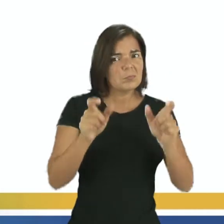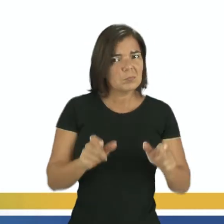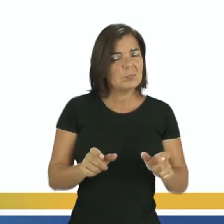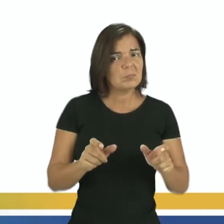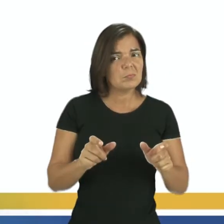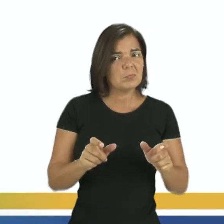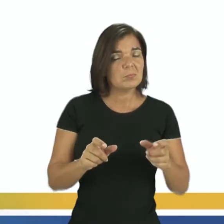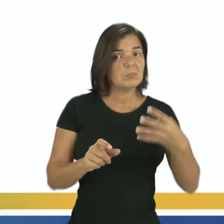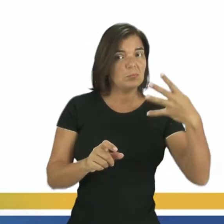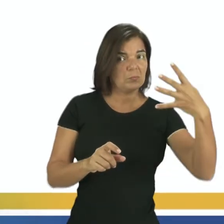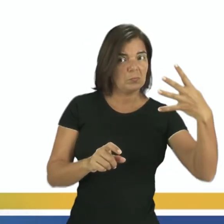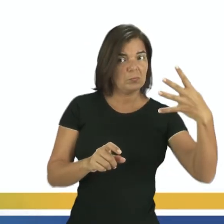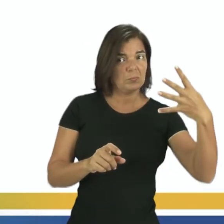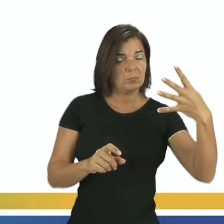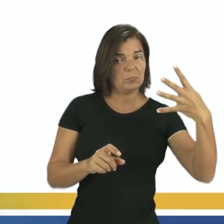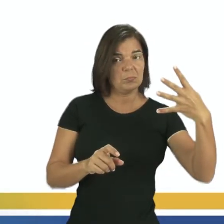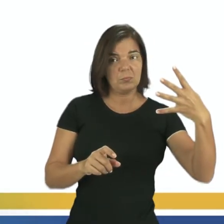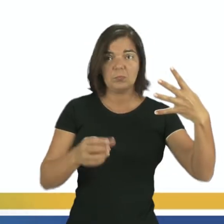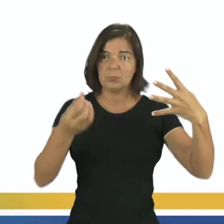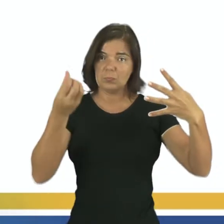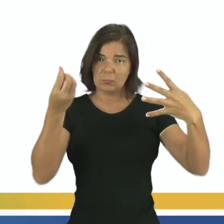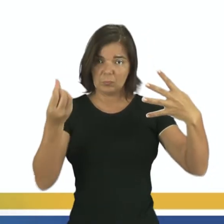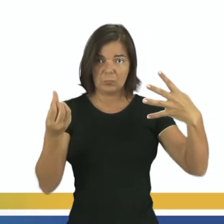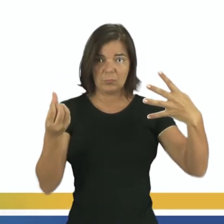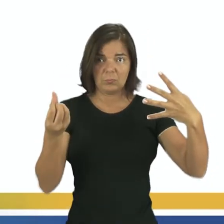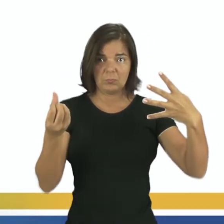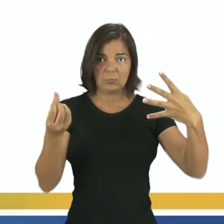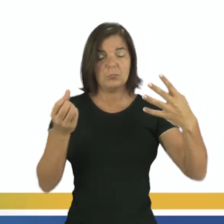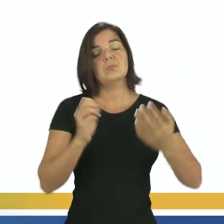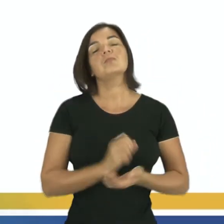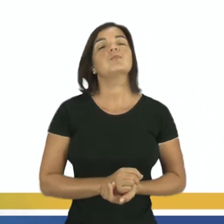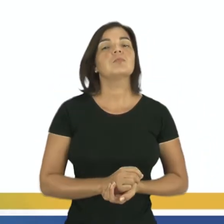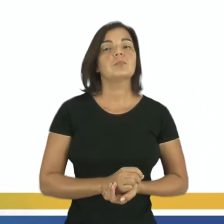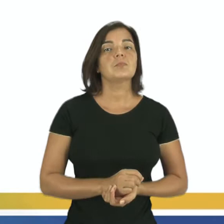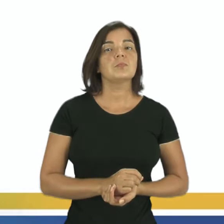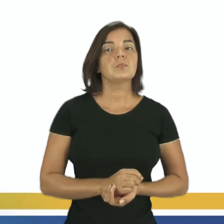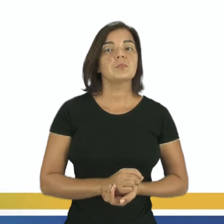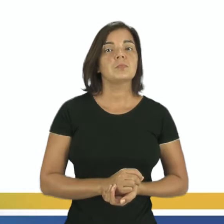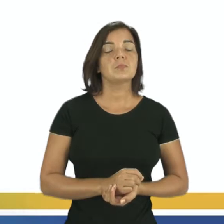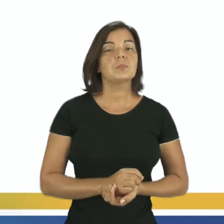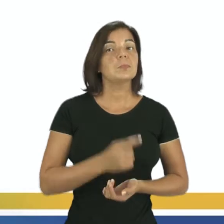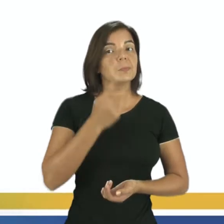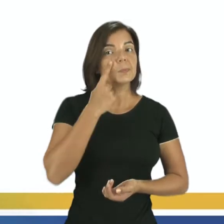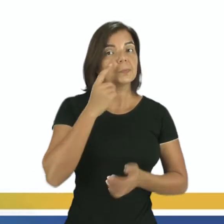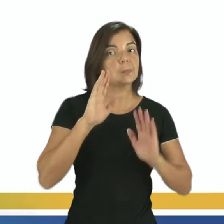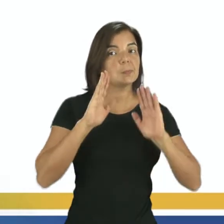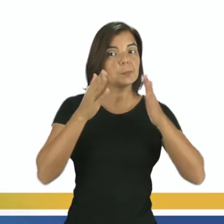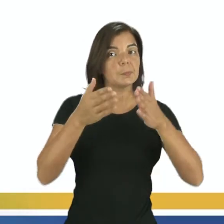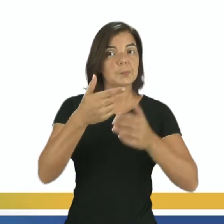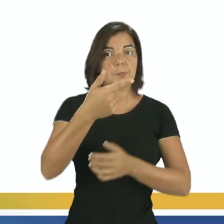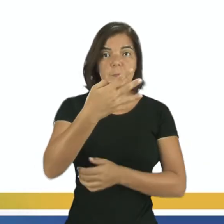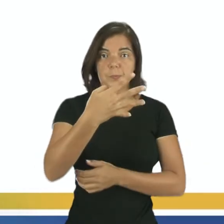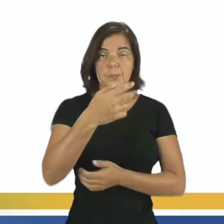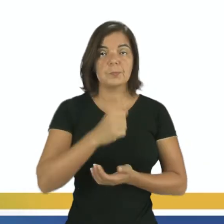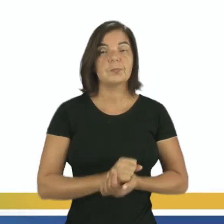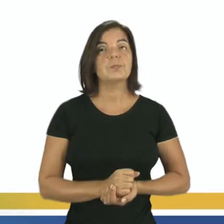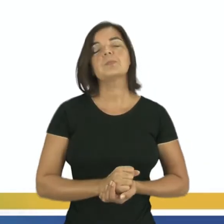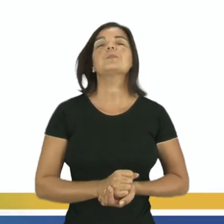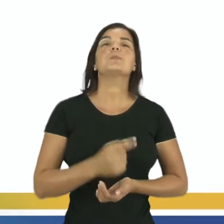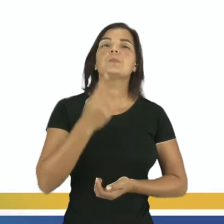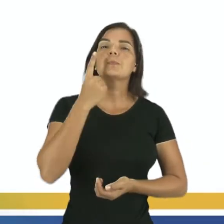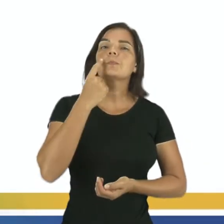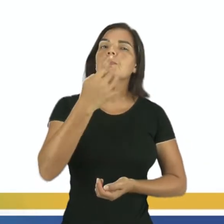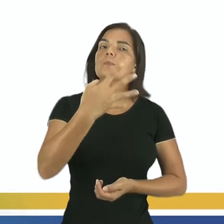tempo na tabuada do 4 e na tabuada do 6? Então repare, vamos focar no número 24. Repare